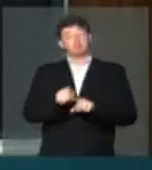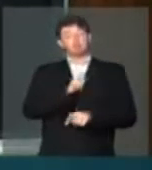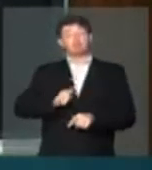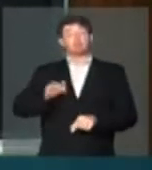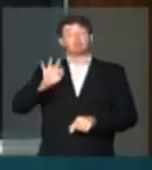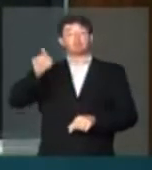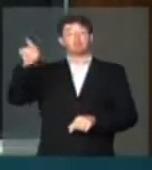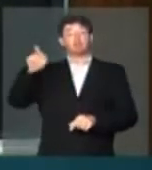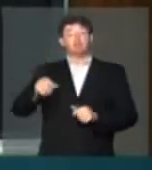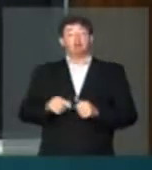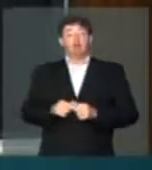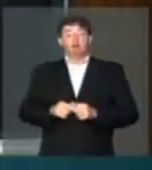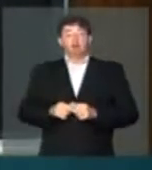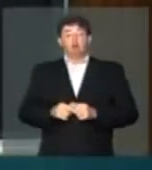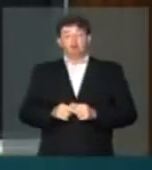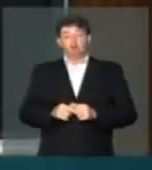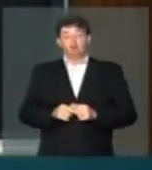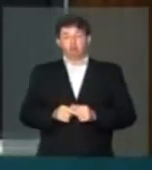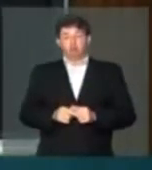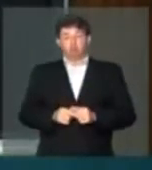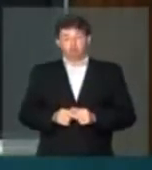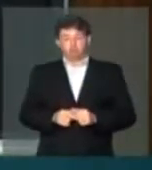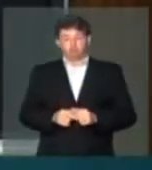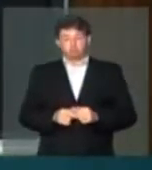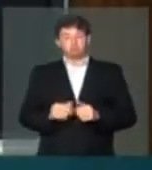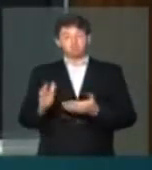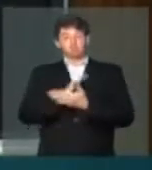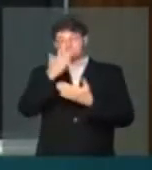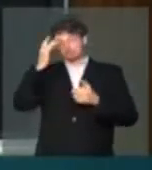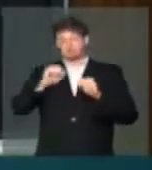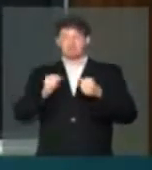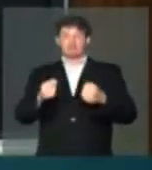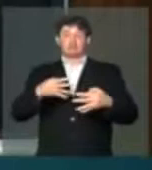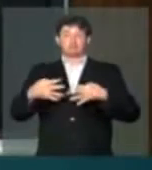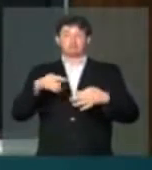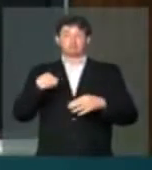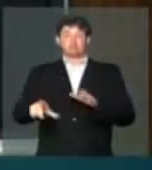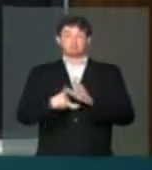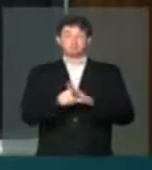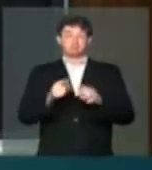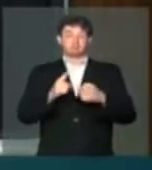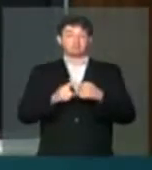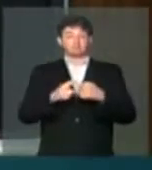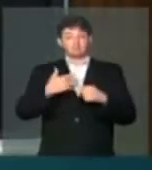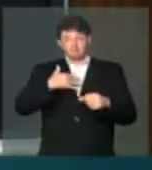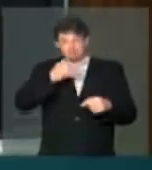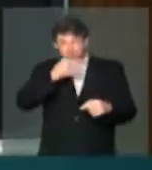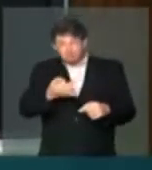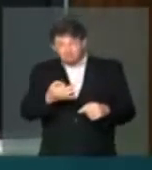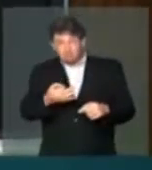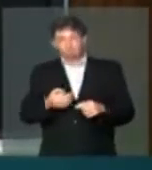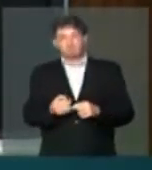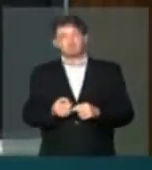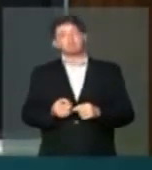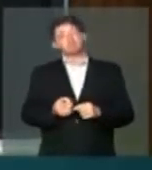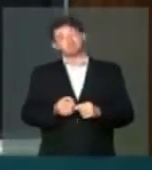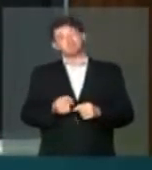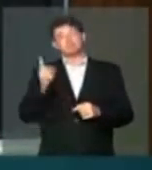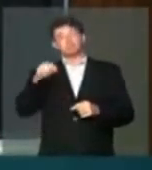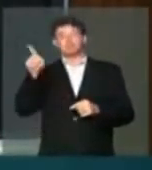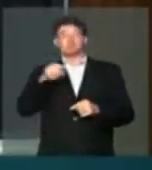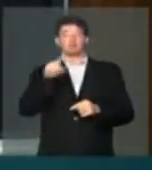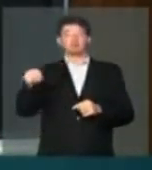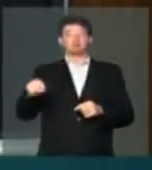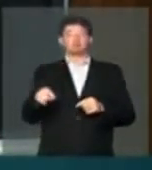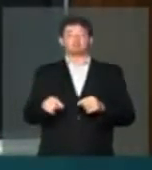federal. Há quem já defenda o afrouxamento ou mesmo a extinção da lei, no que, no meu entender, equivaleria a